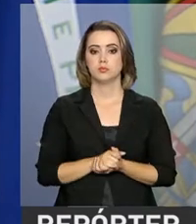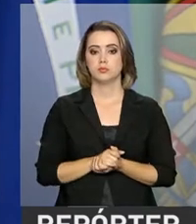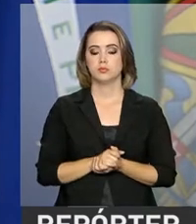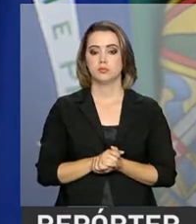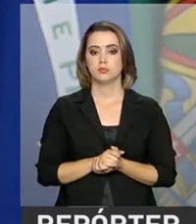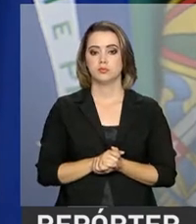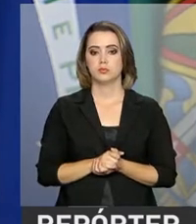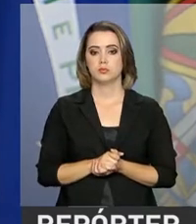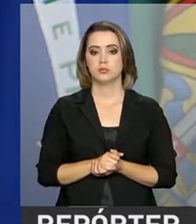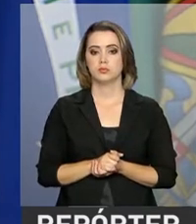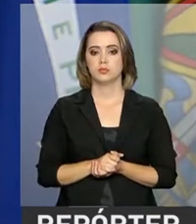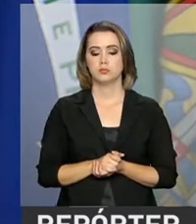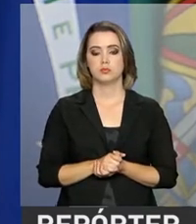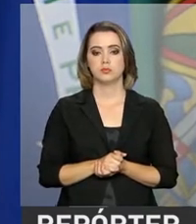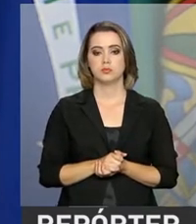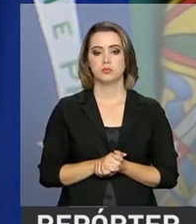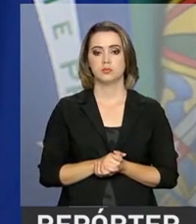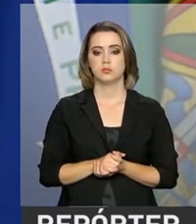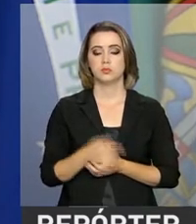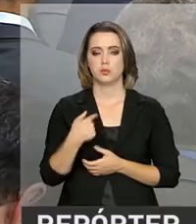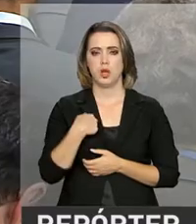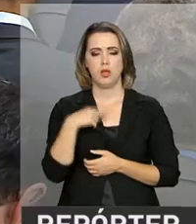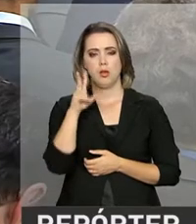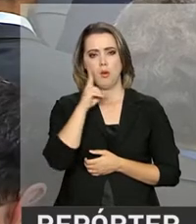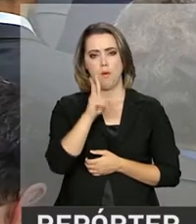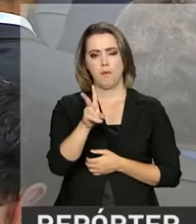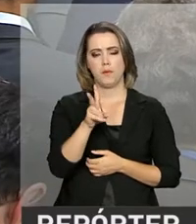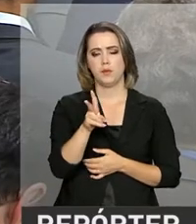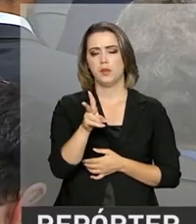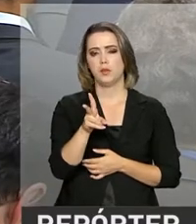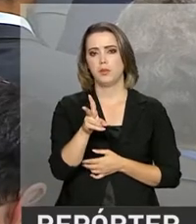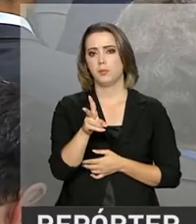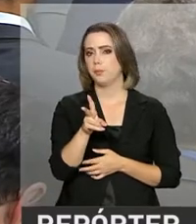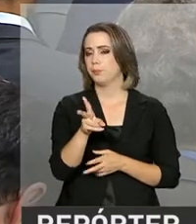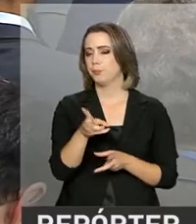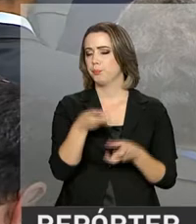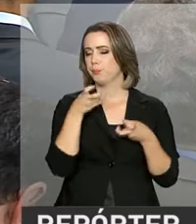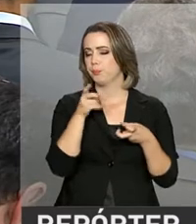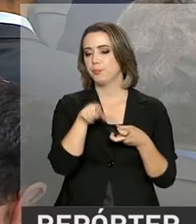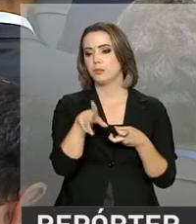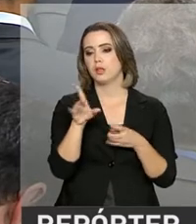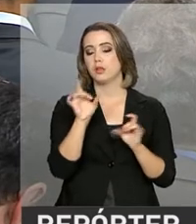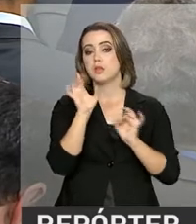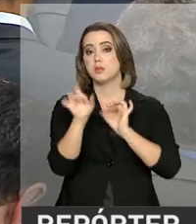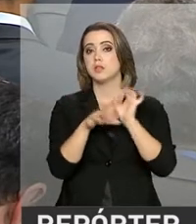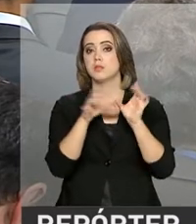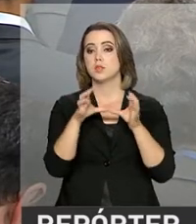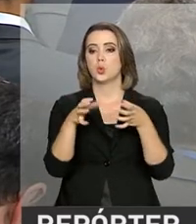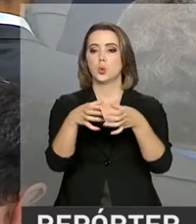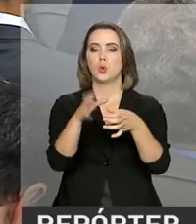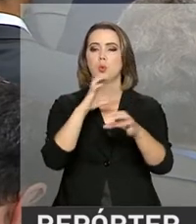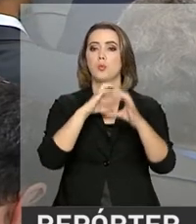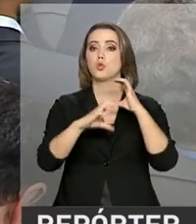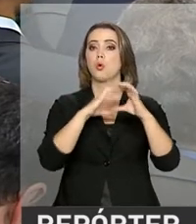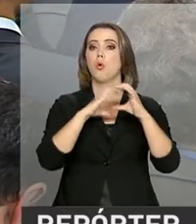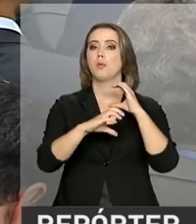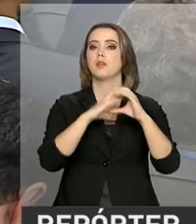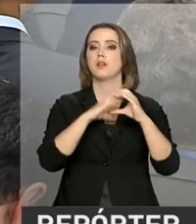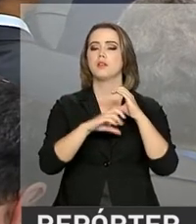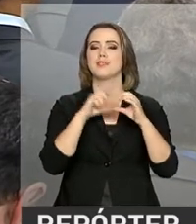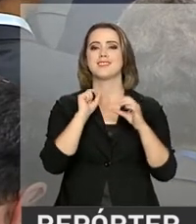Eu verifiquei, especialmente no setor de comunicação, o quanto